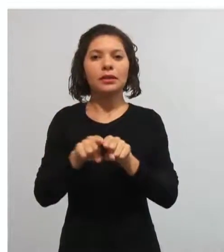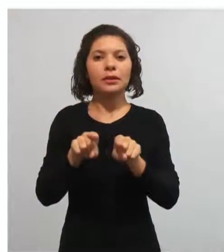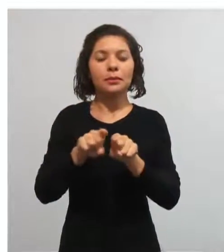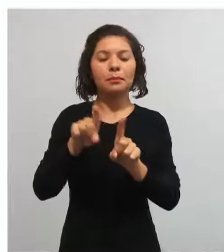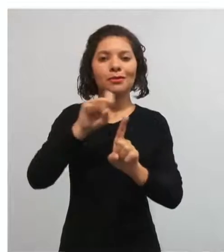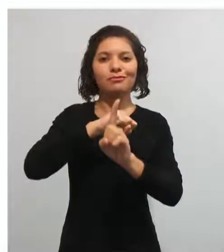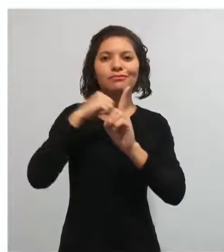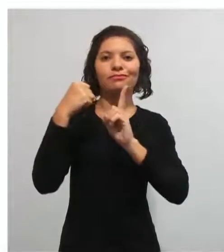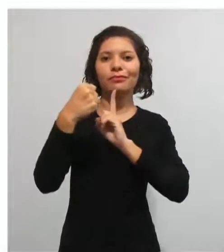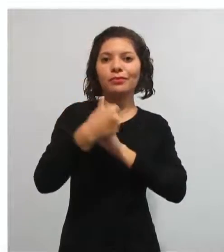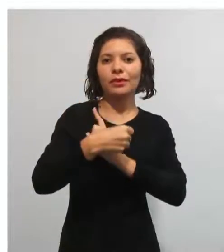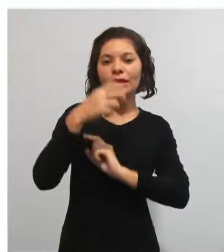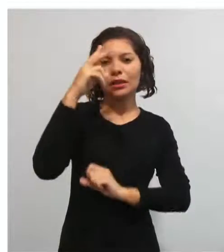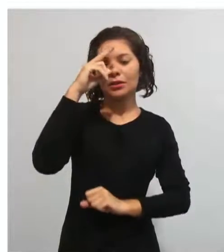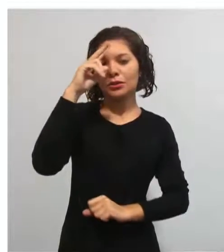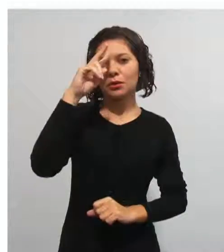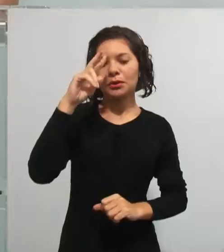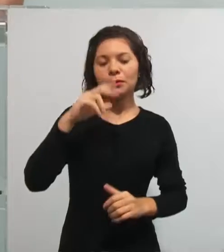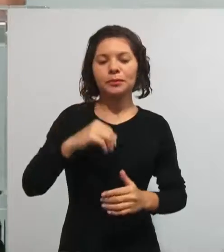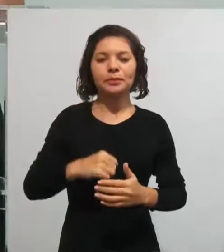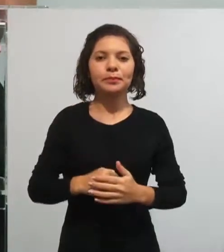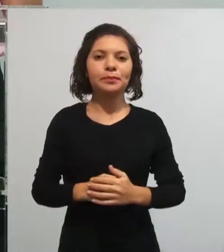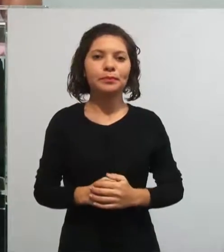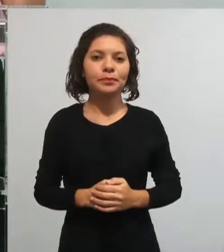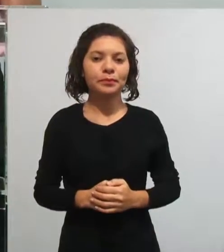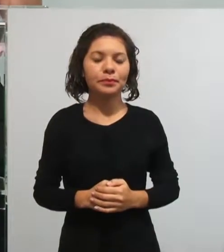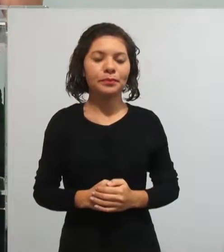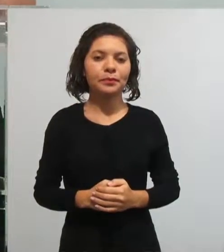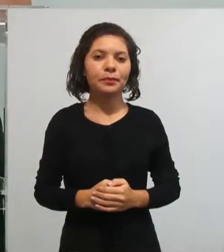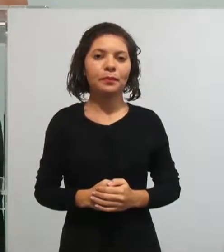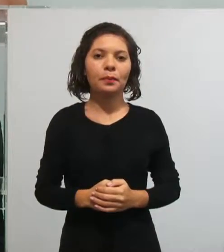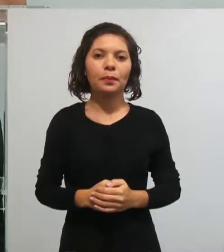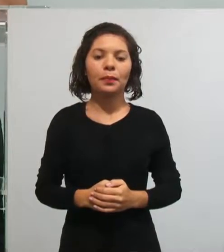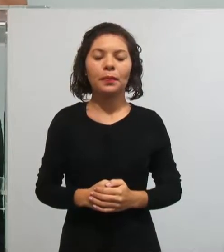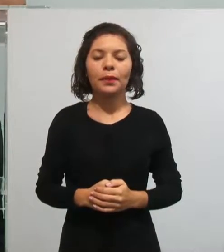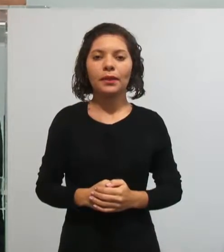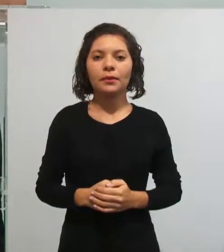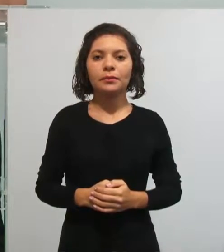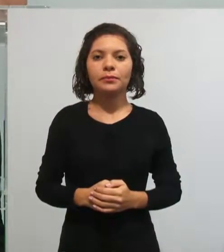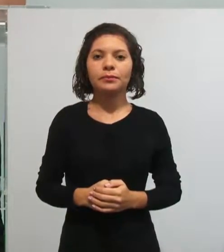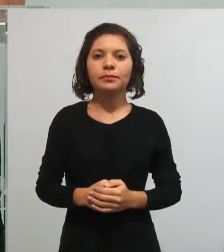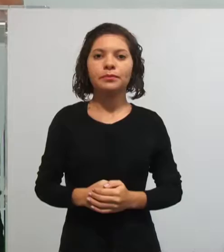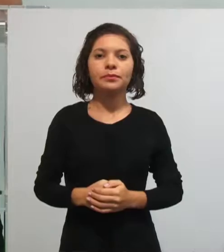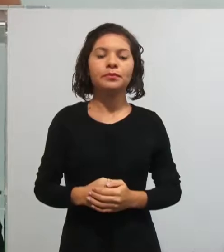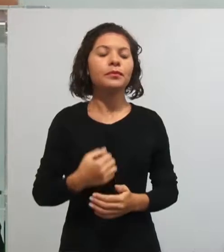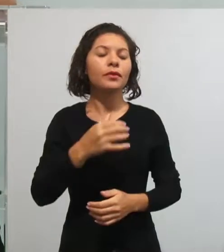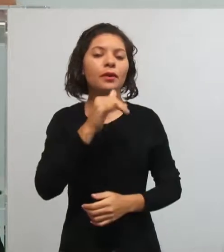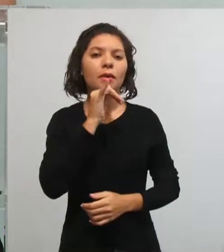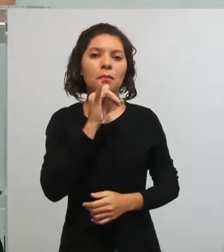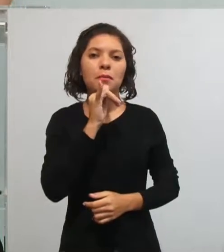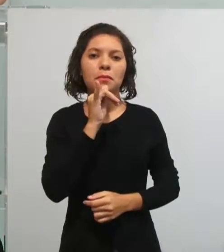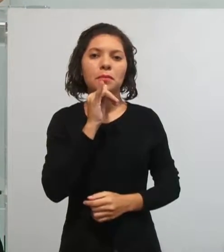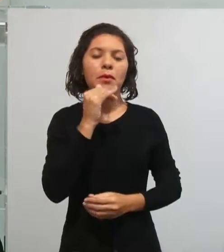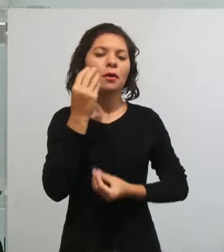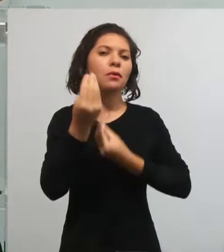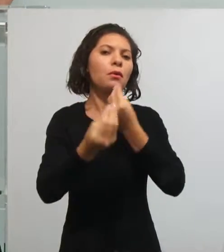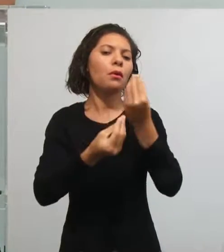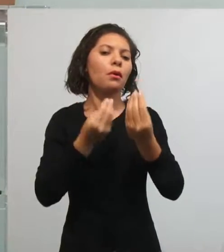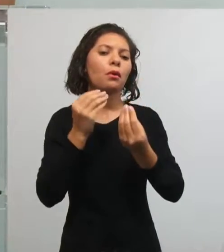imaginários. E aí eu vou exemplificar um caso uma forma, né, de mostrar